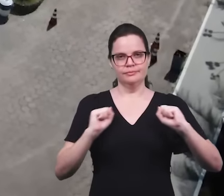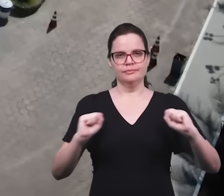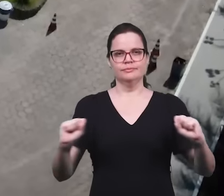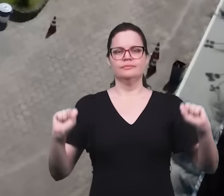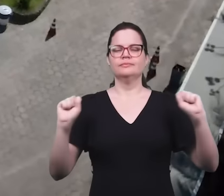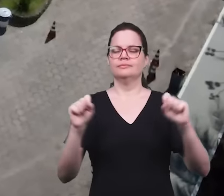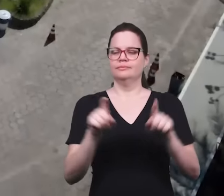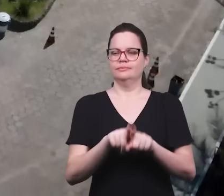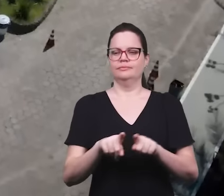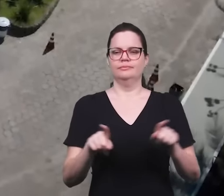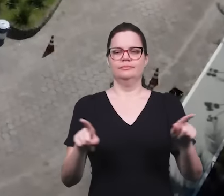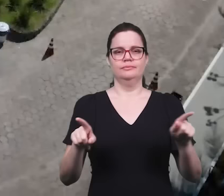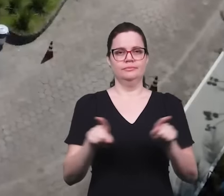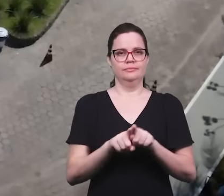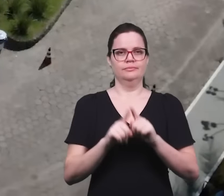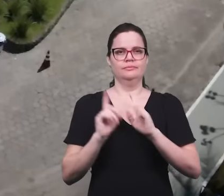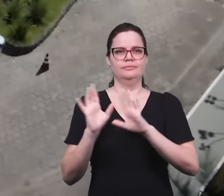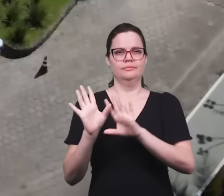libertação